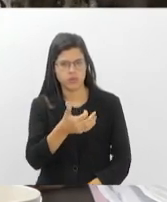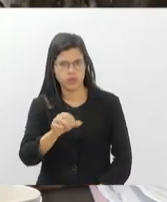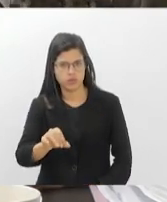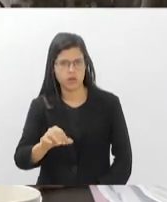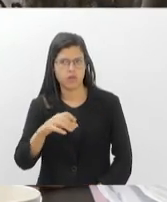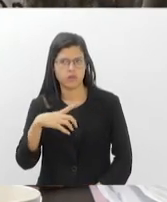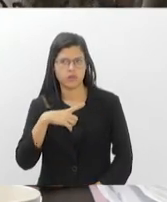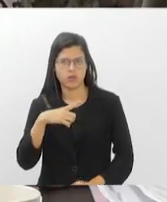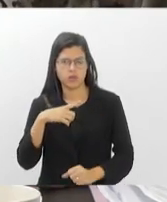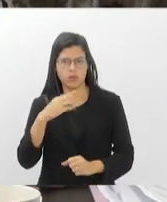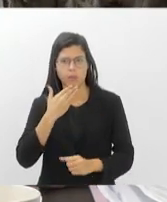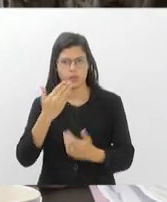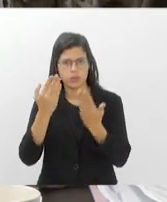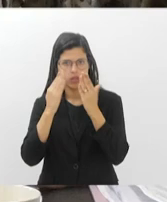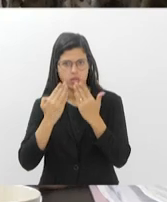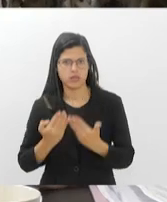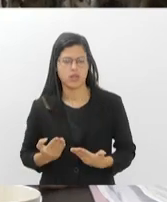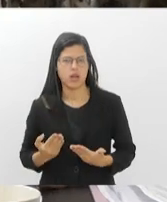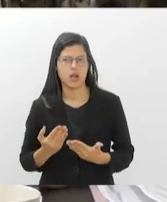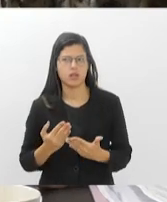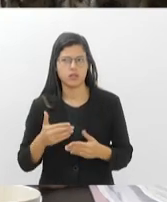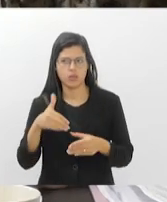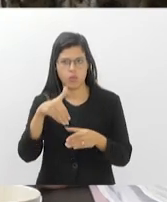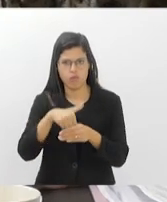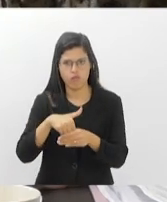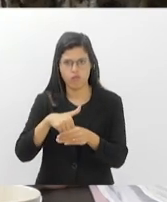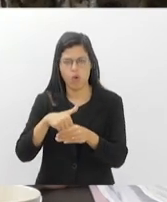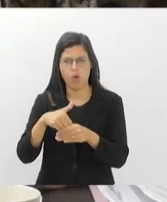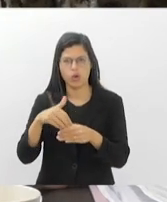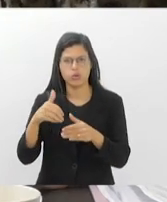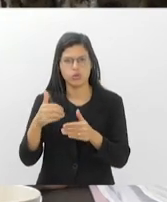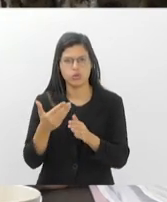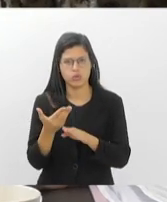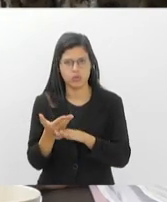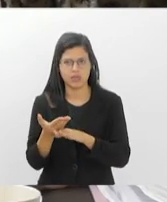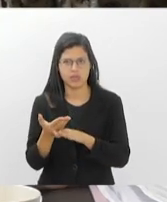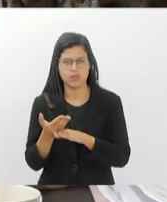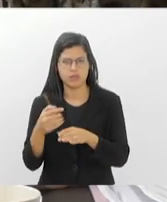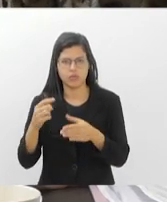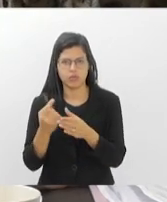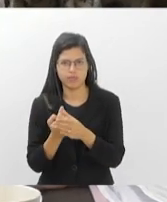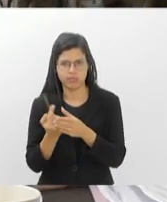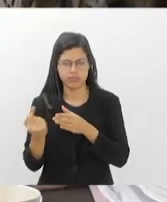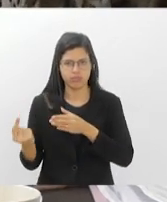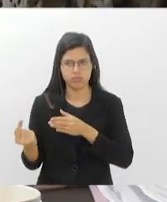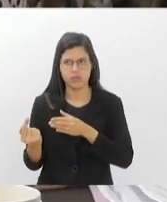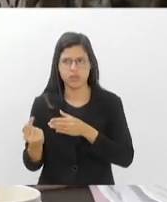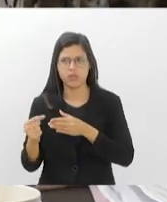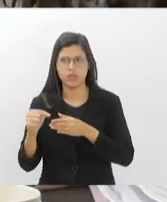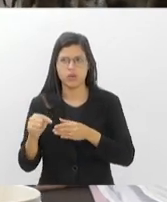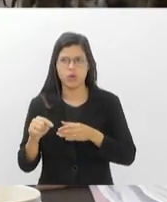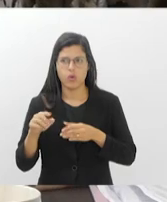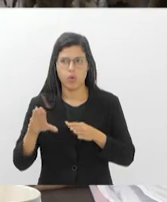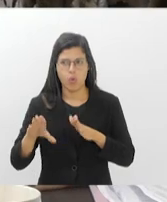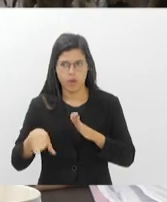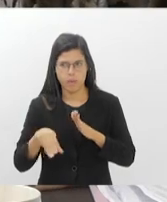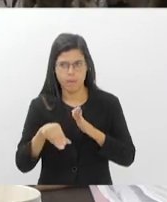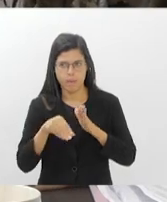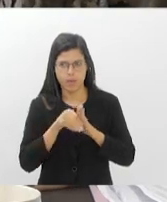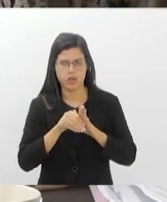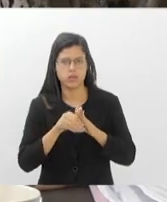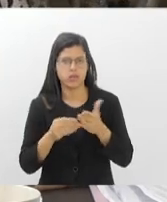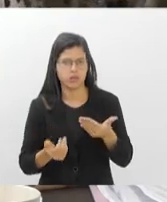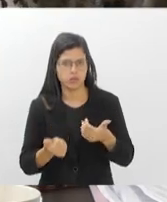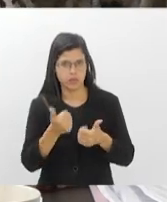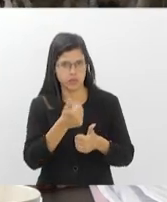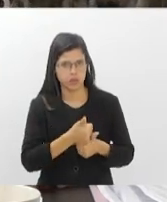né, eu devolvi com voto. Com um voto inseparado pela constitucionalidade com emendas, concluindo por substitutivo. Esclareço já,